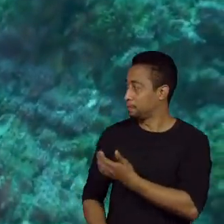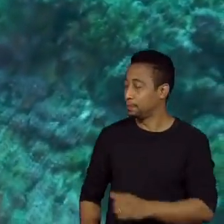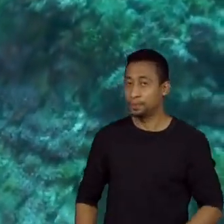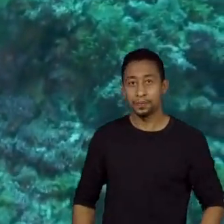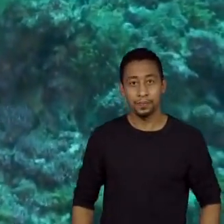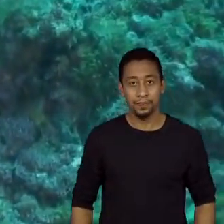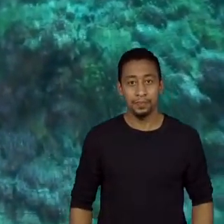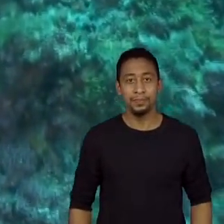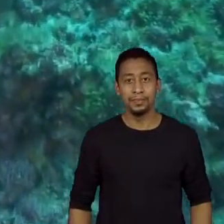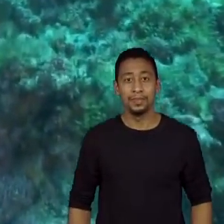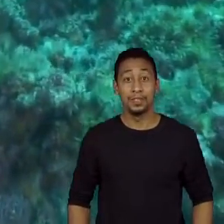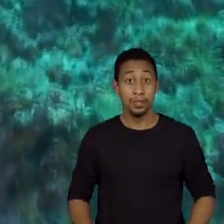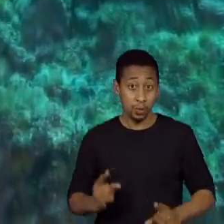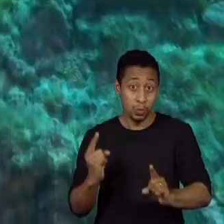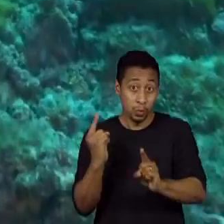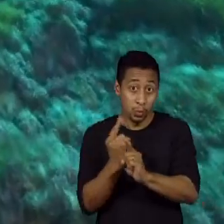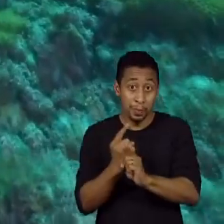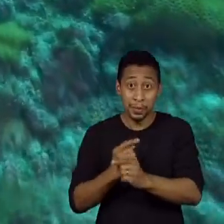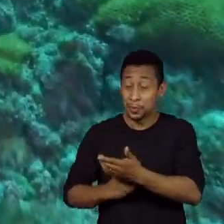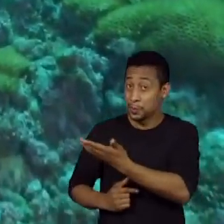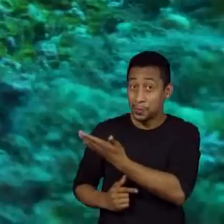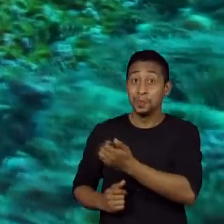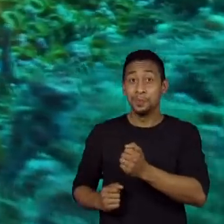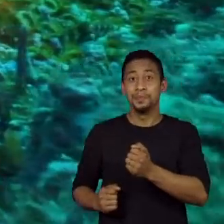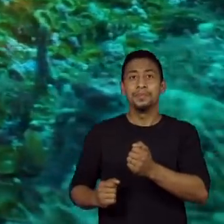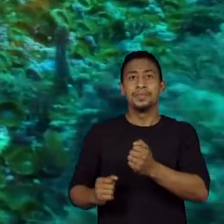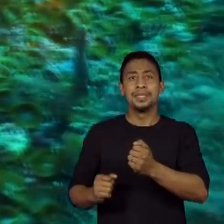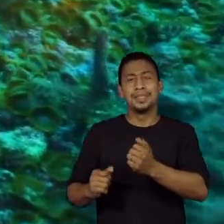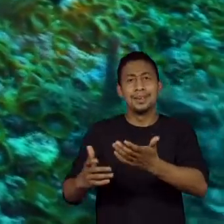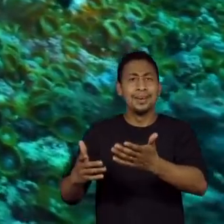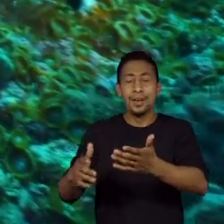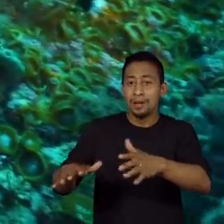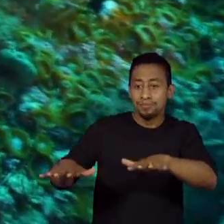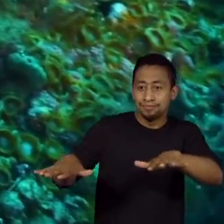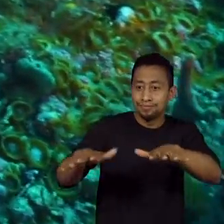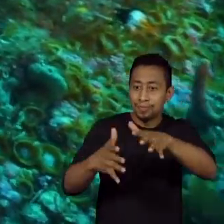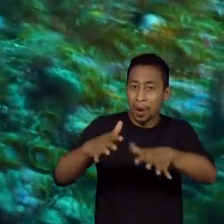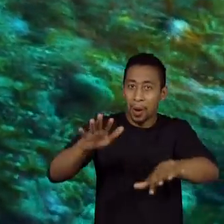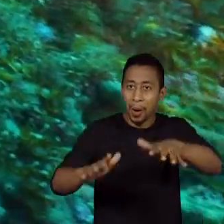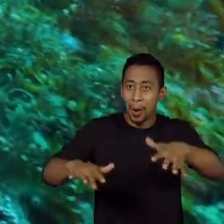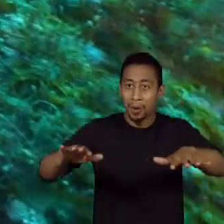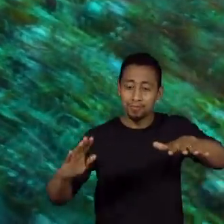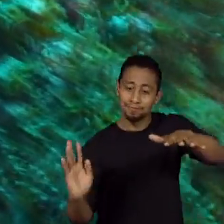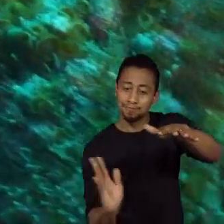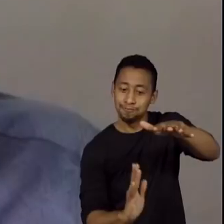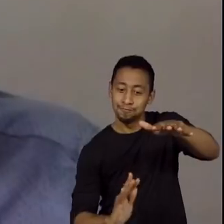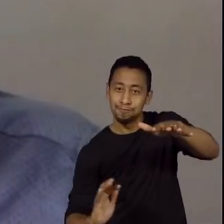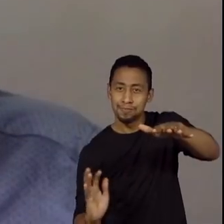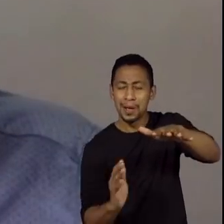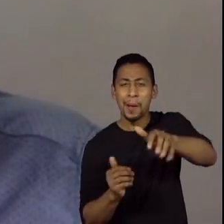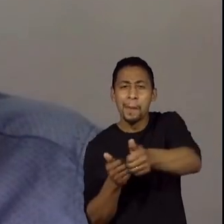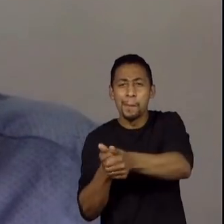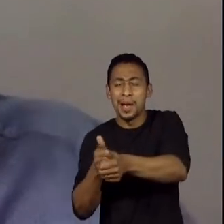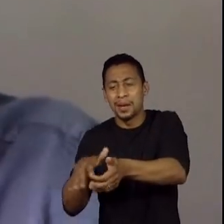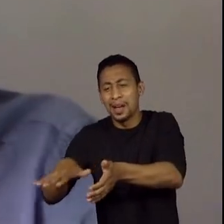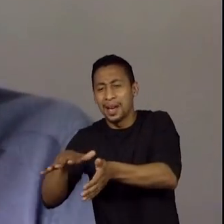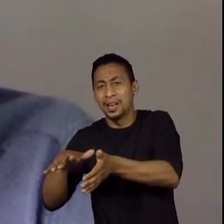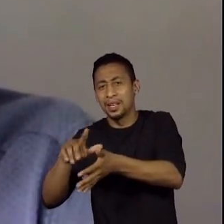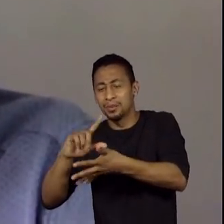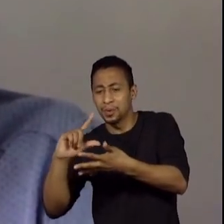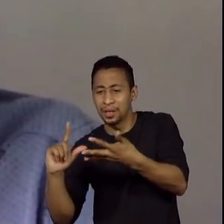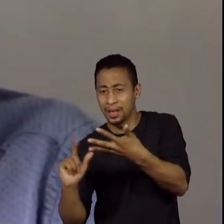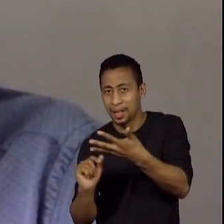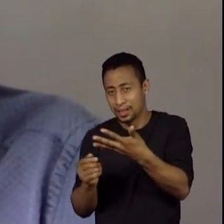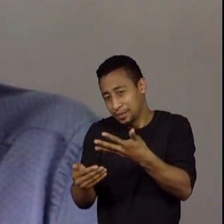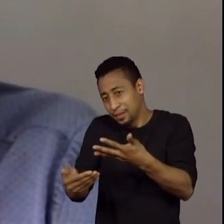Essa descoberta, a implicação é que é o recife de coral mais ao sul do Atlântico. Antes desse